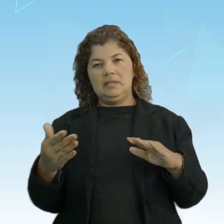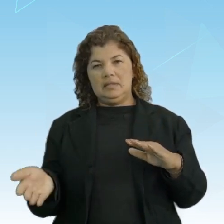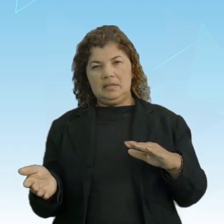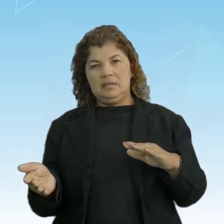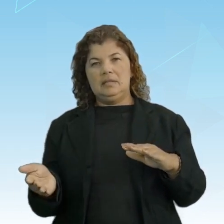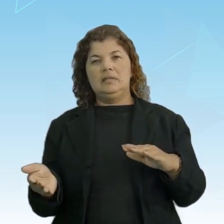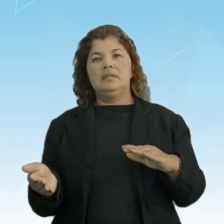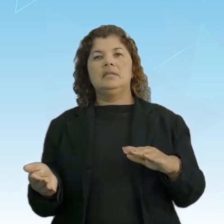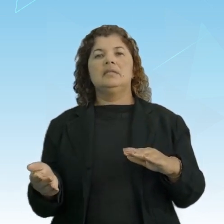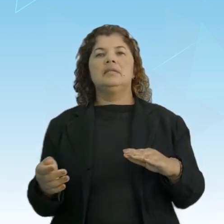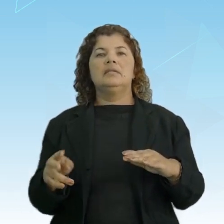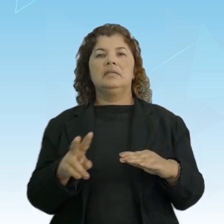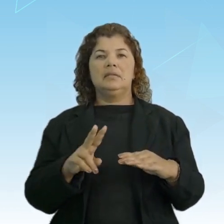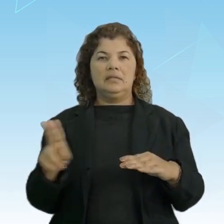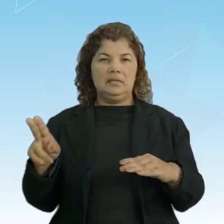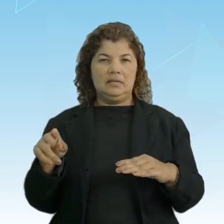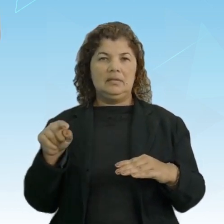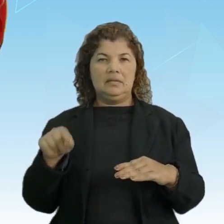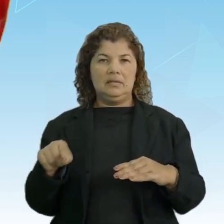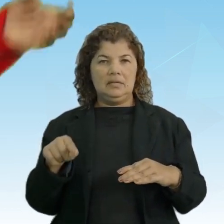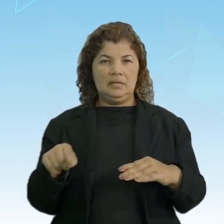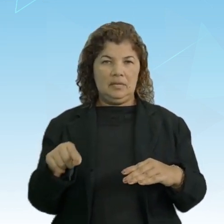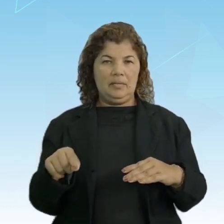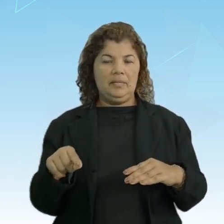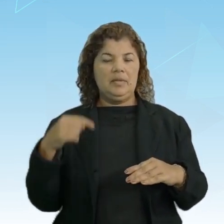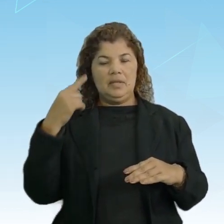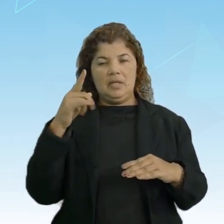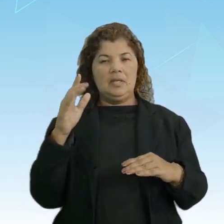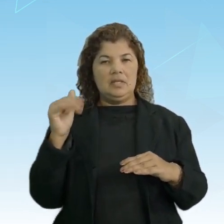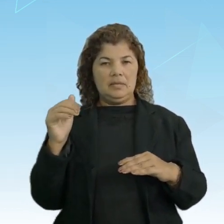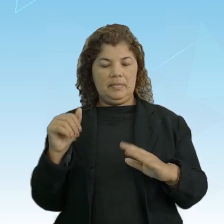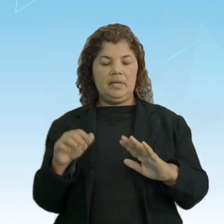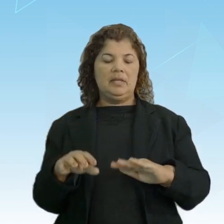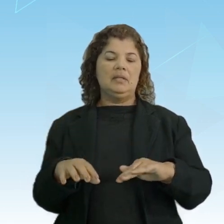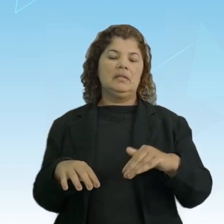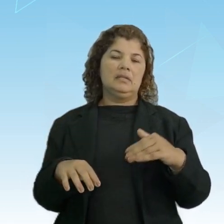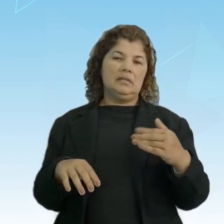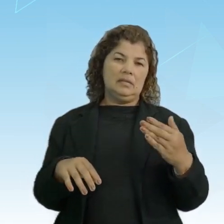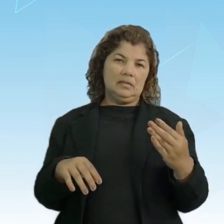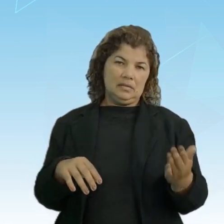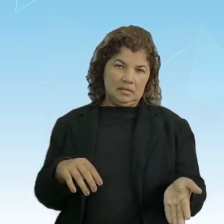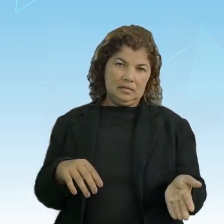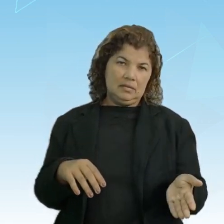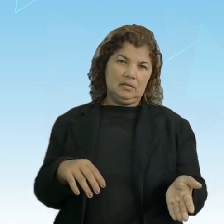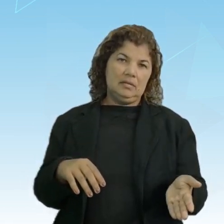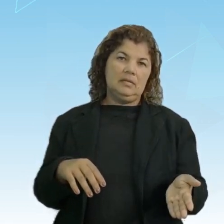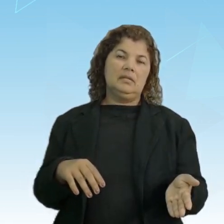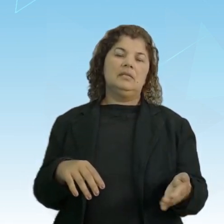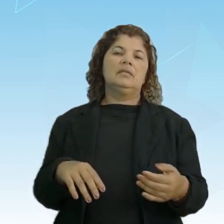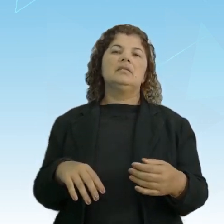foram nomeadas como posse da Espanha. E as terras descobertas